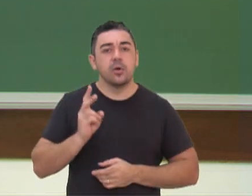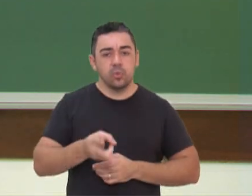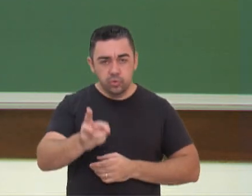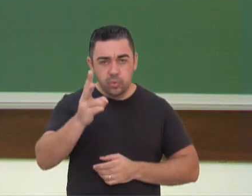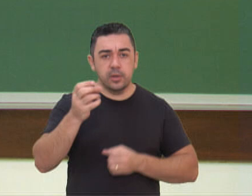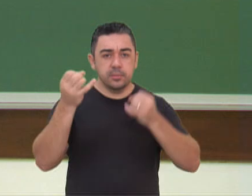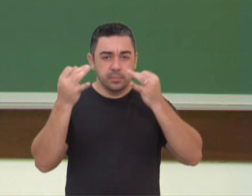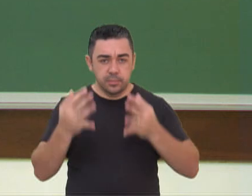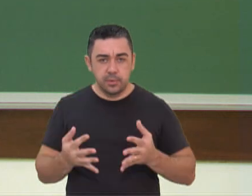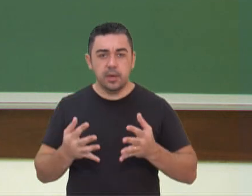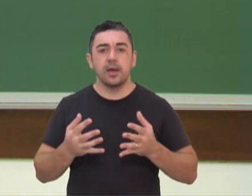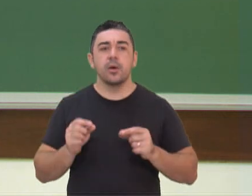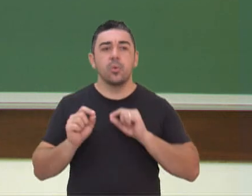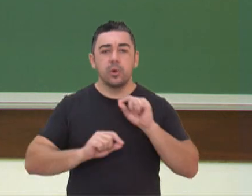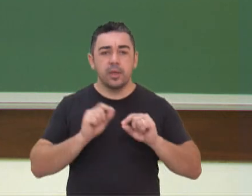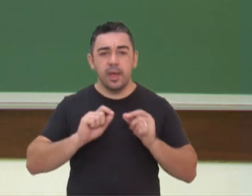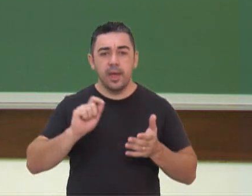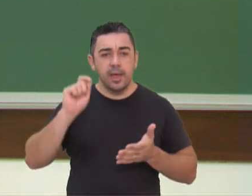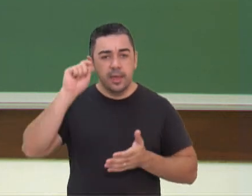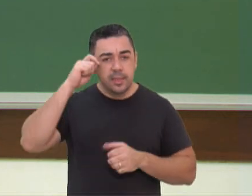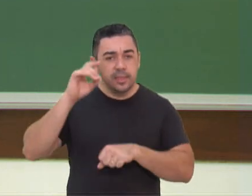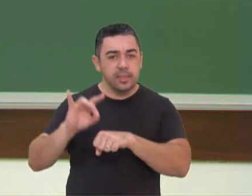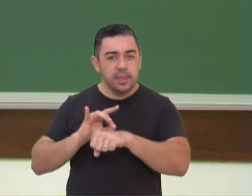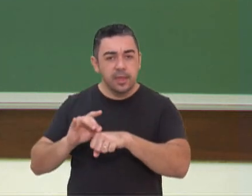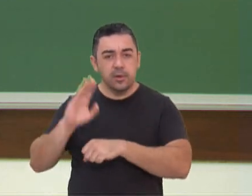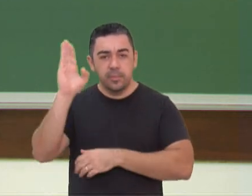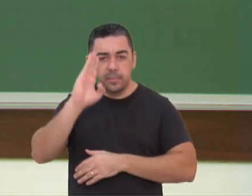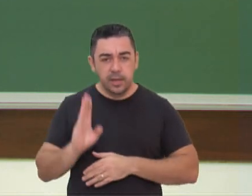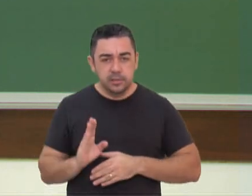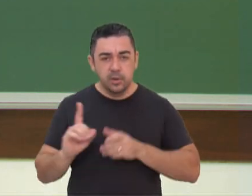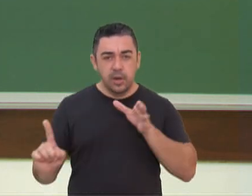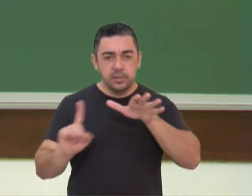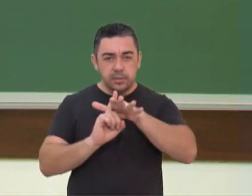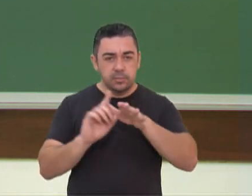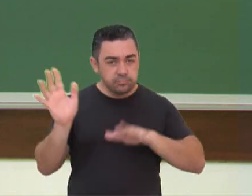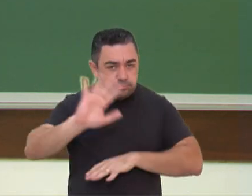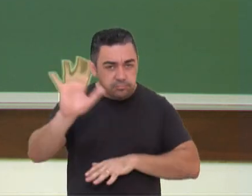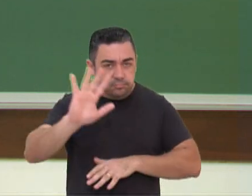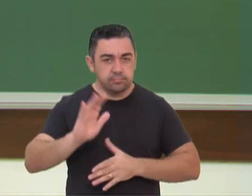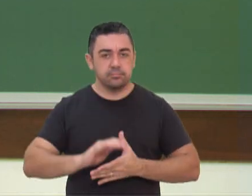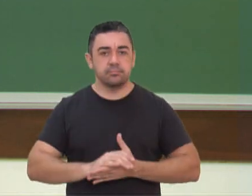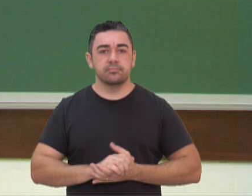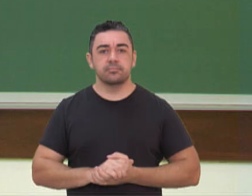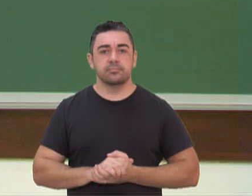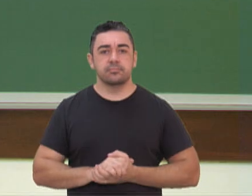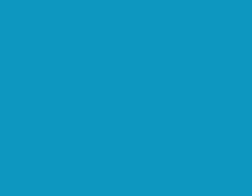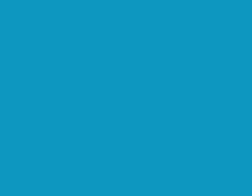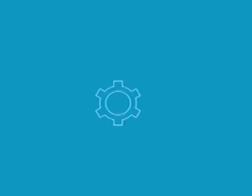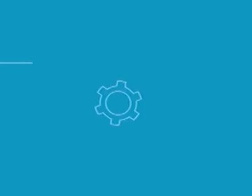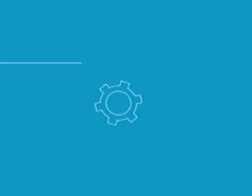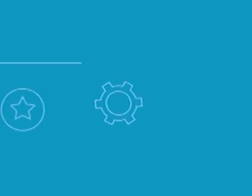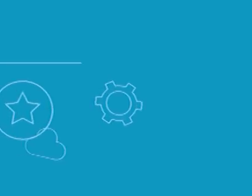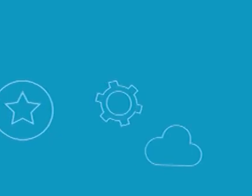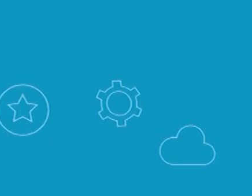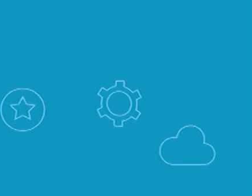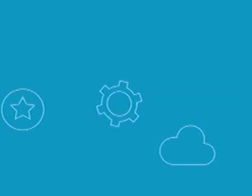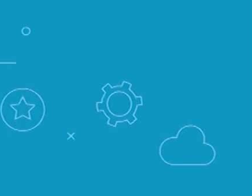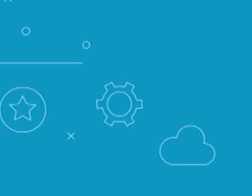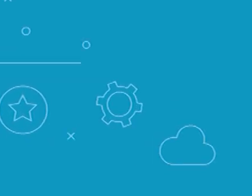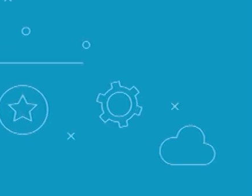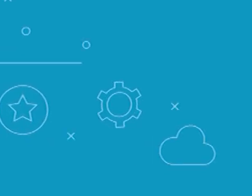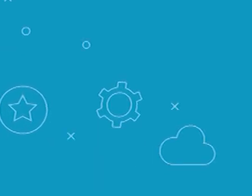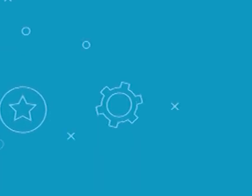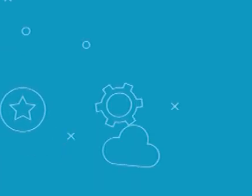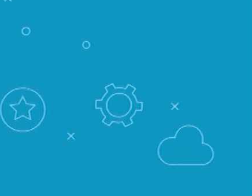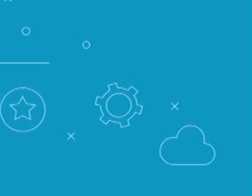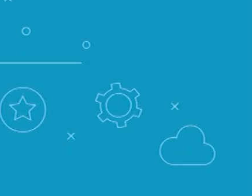falar sobre os negros no Brasil e essa inserção. Até mais!